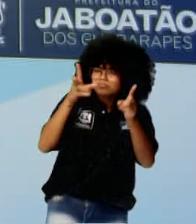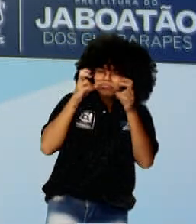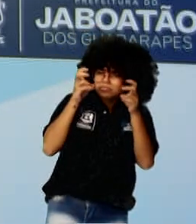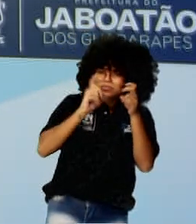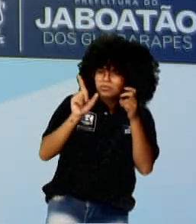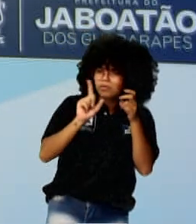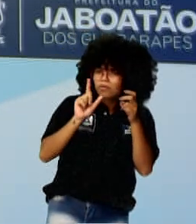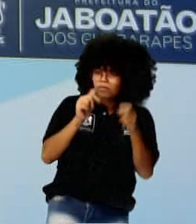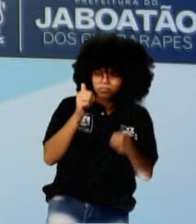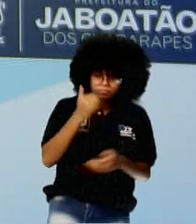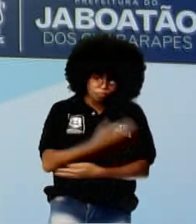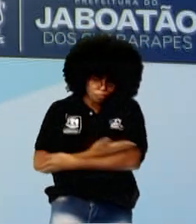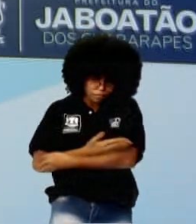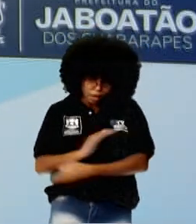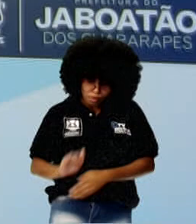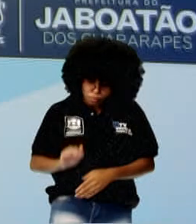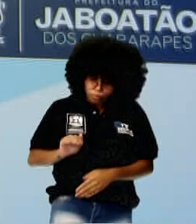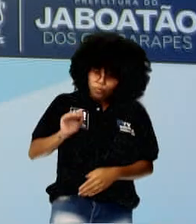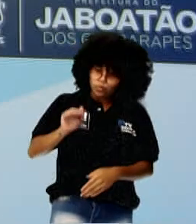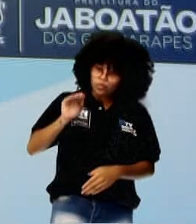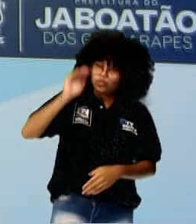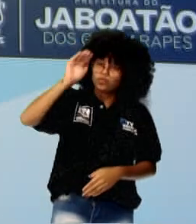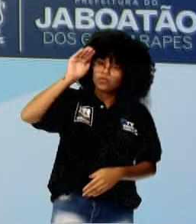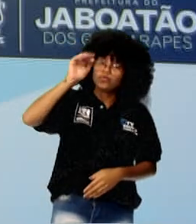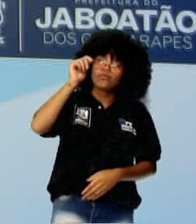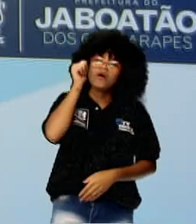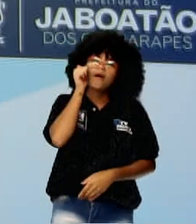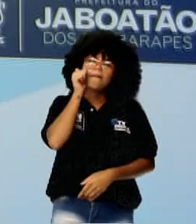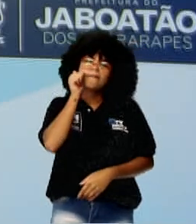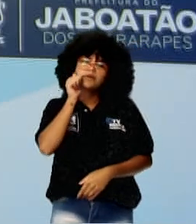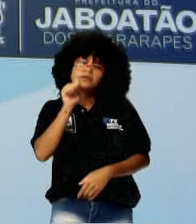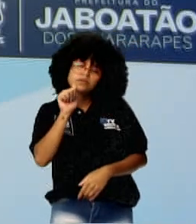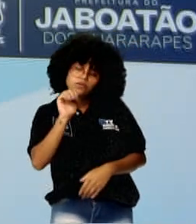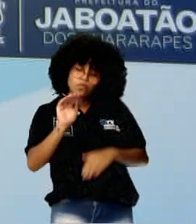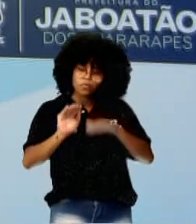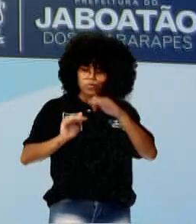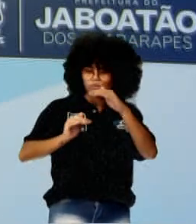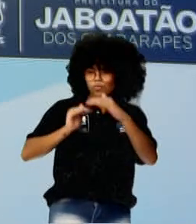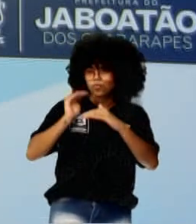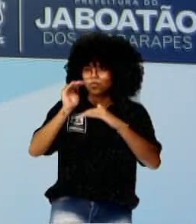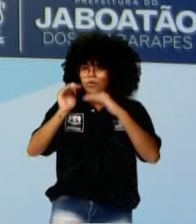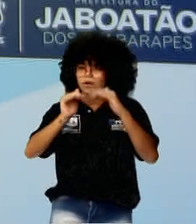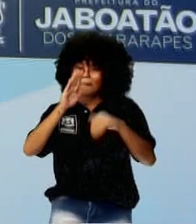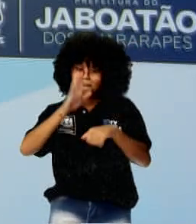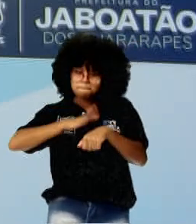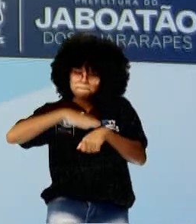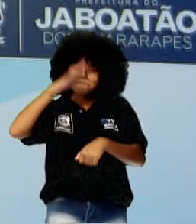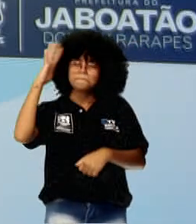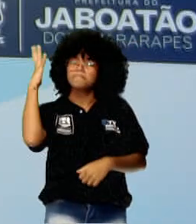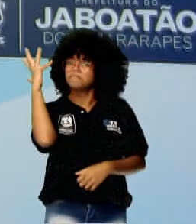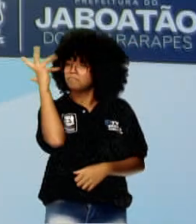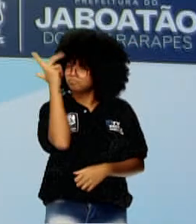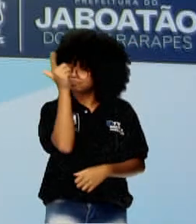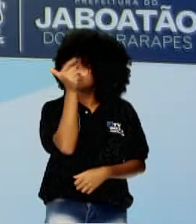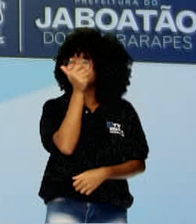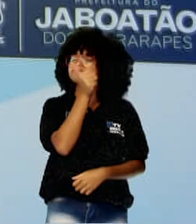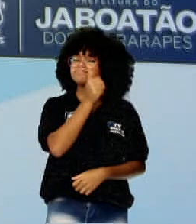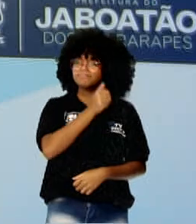estava crescendo. E a menina, à medida em que crescia, ficava mais bonita a cada